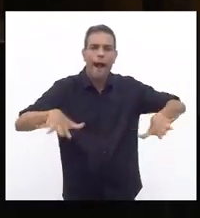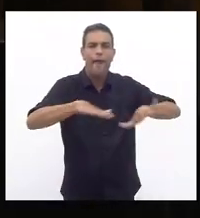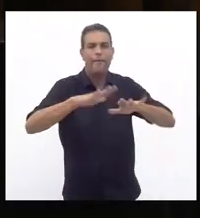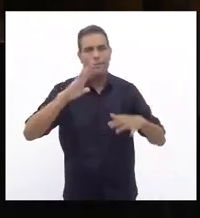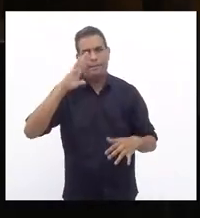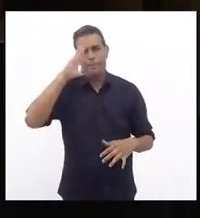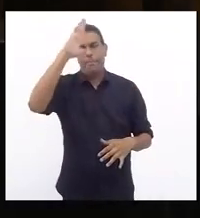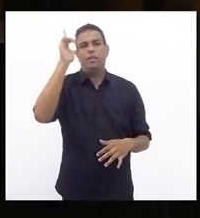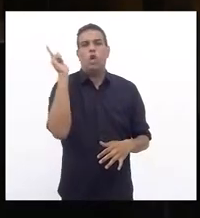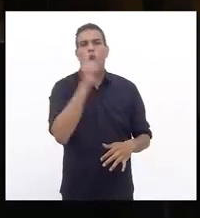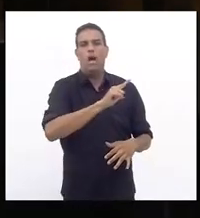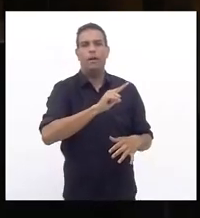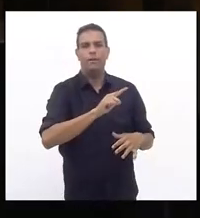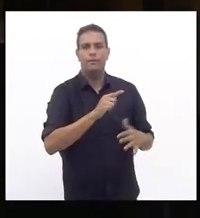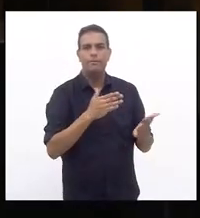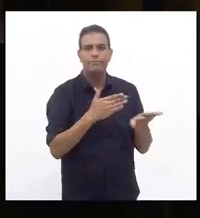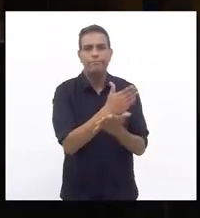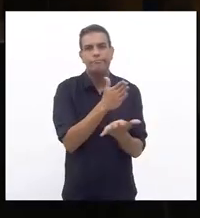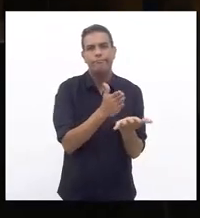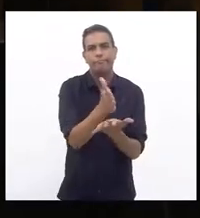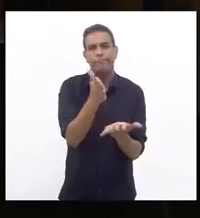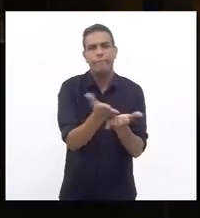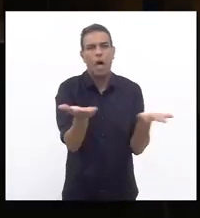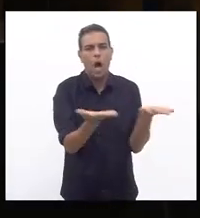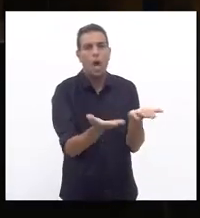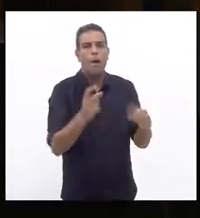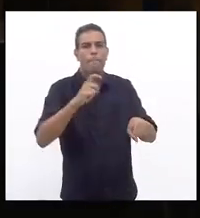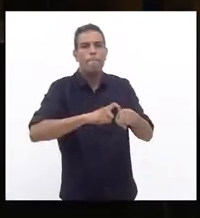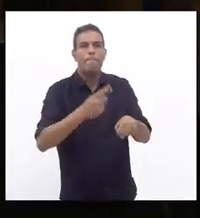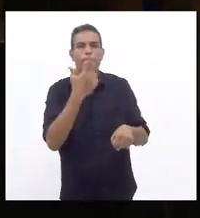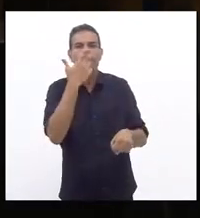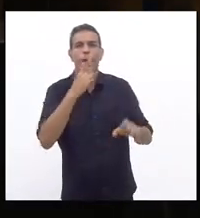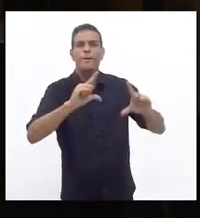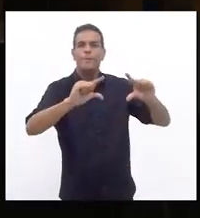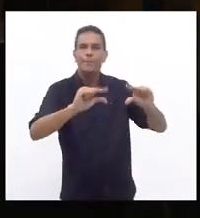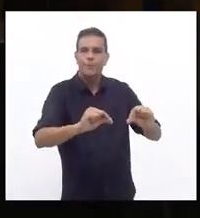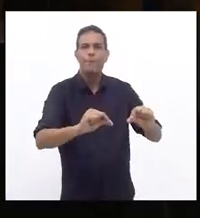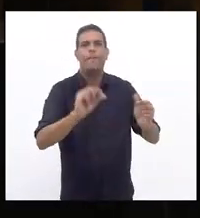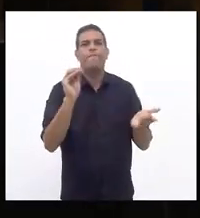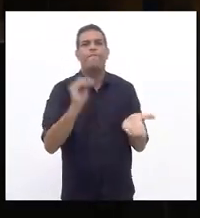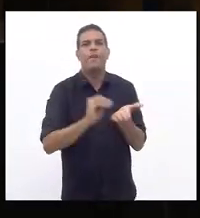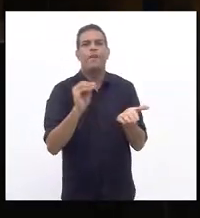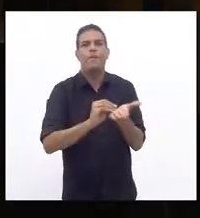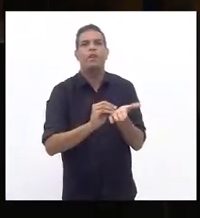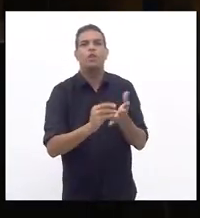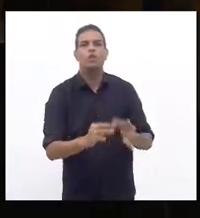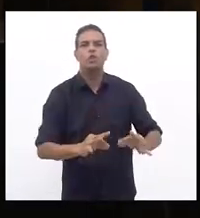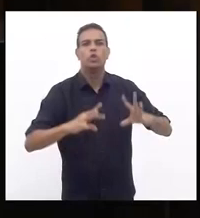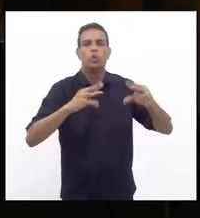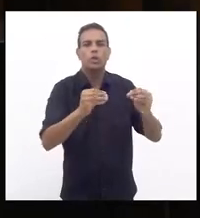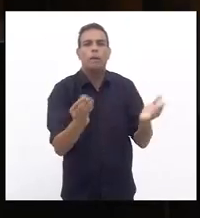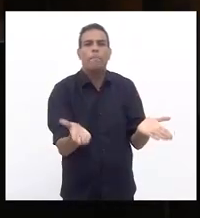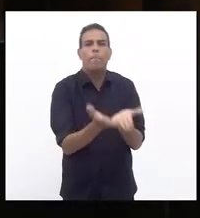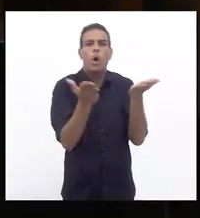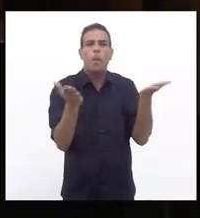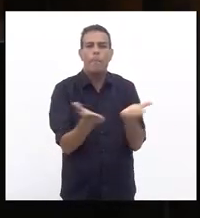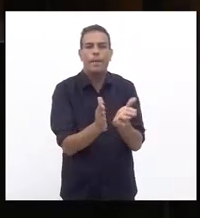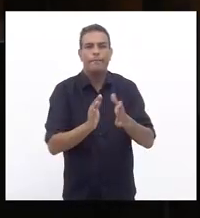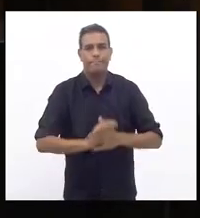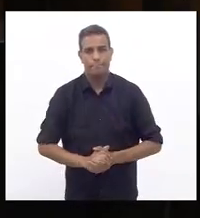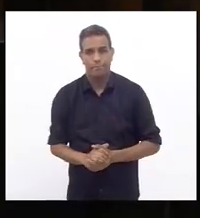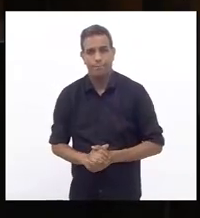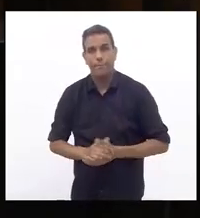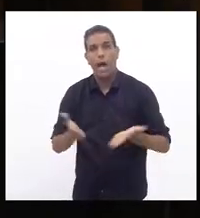centrais que, nesse momento, estão aí padecendo com a extrema pobreza e com a miséria absoluta. Então,